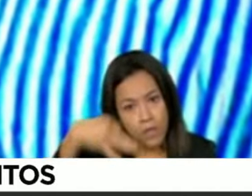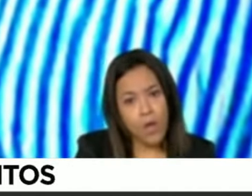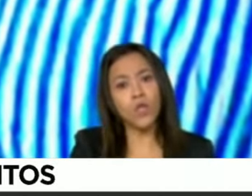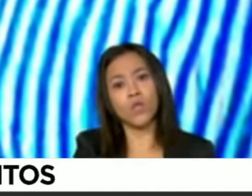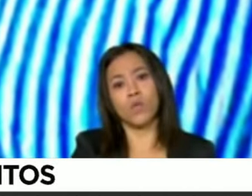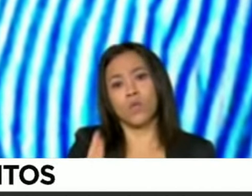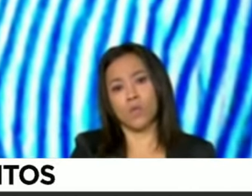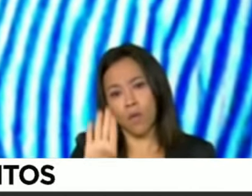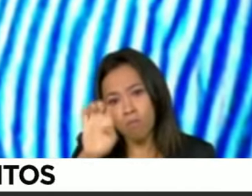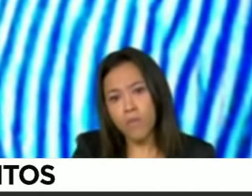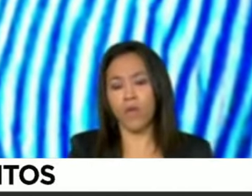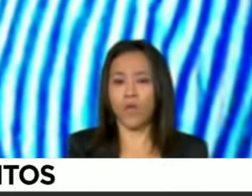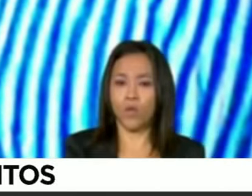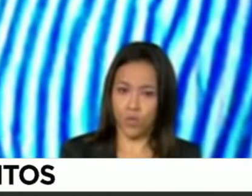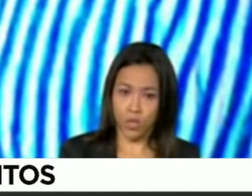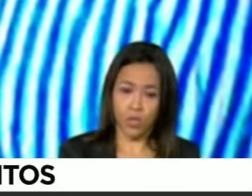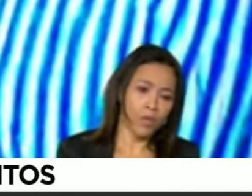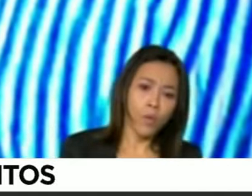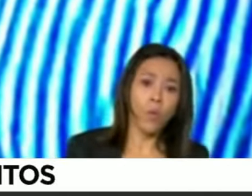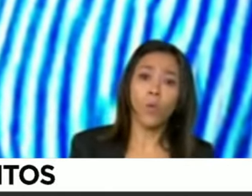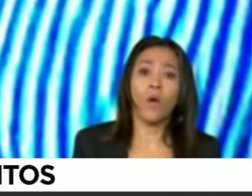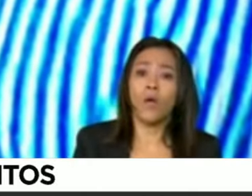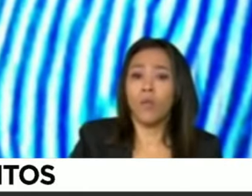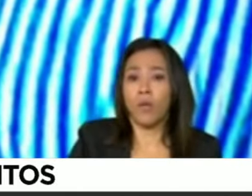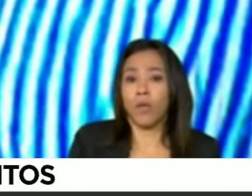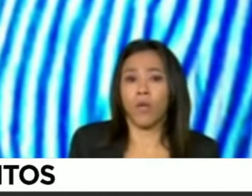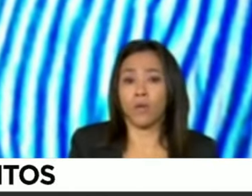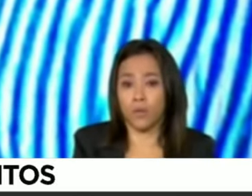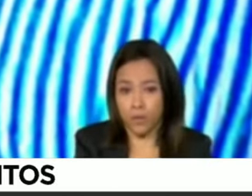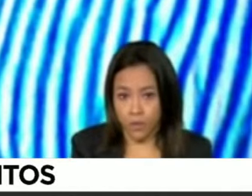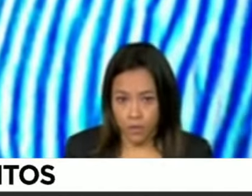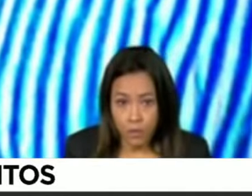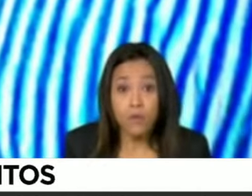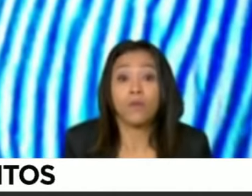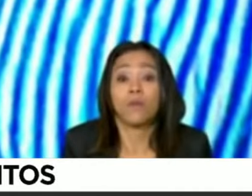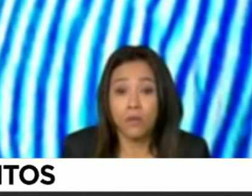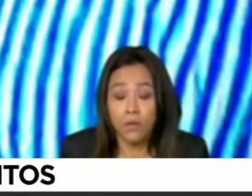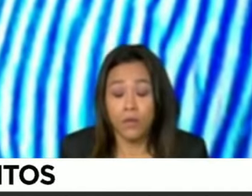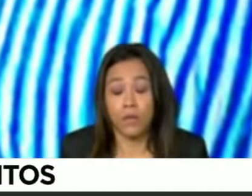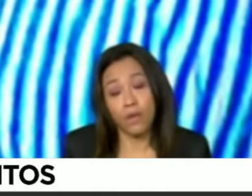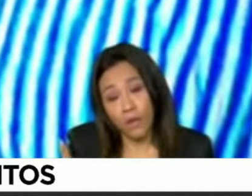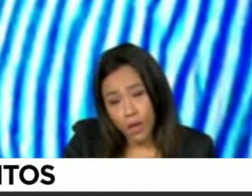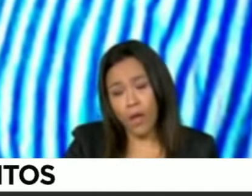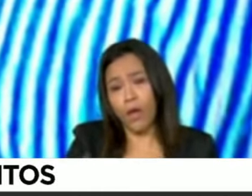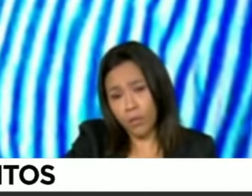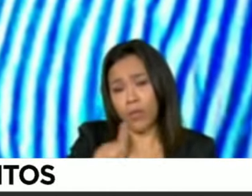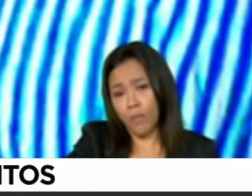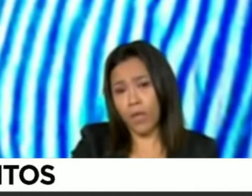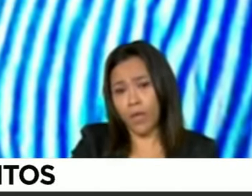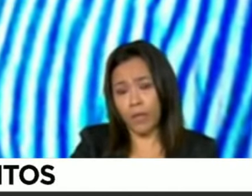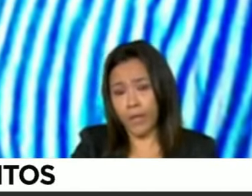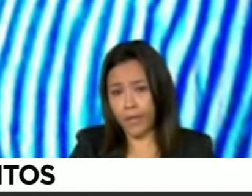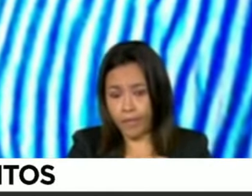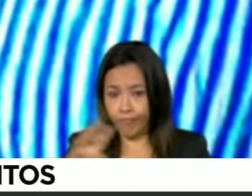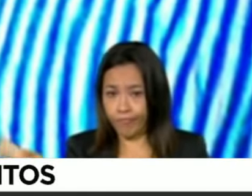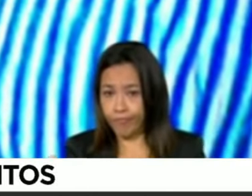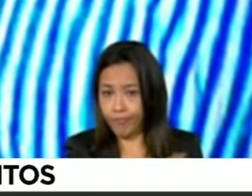dinheiro. Qual é o problema que nós enfrentamos? É um problema que repercute na manchete dos